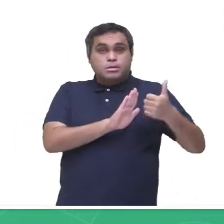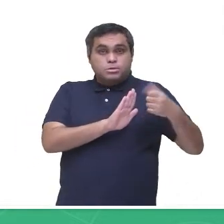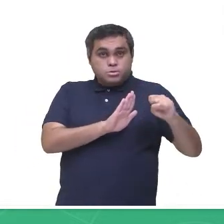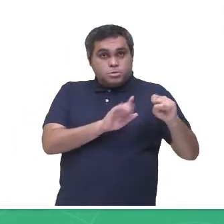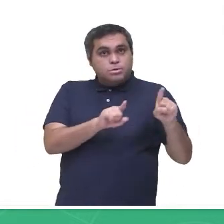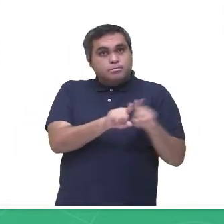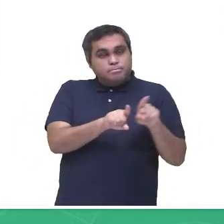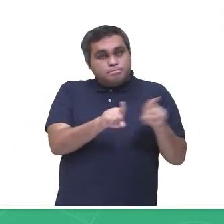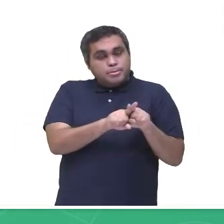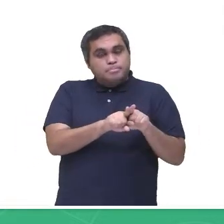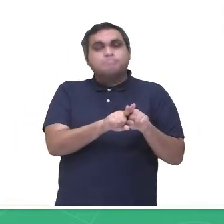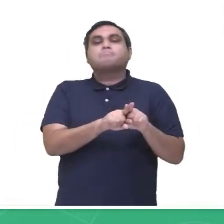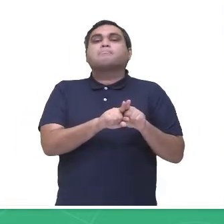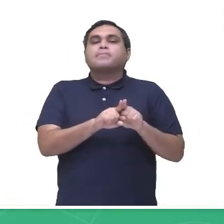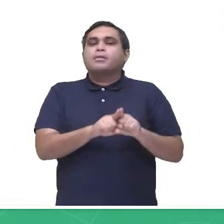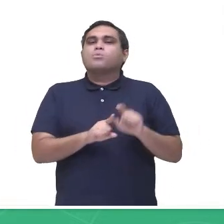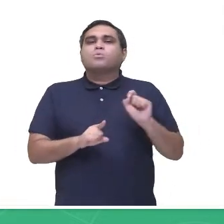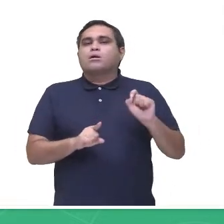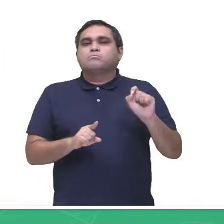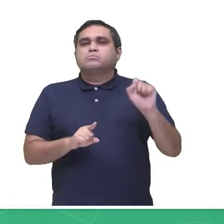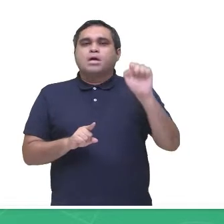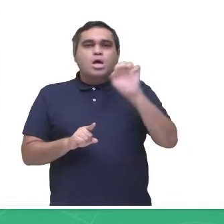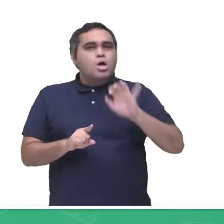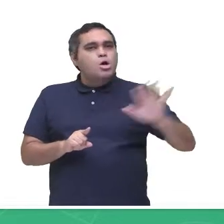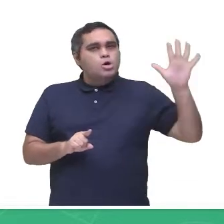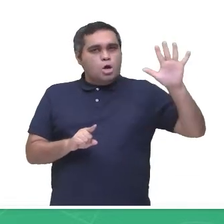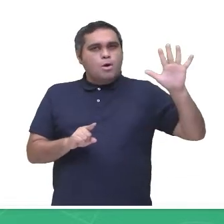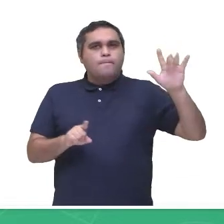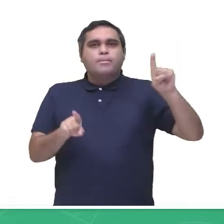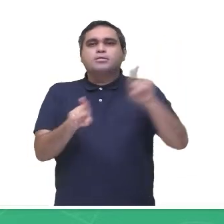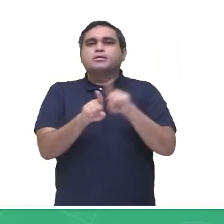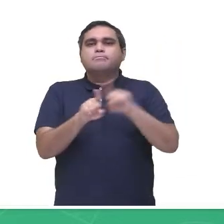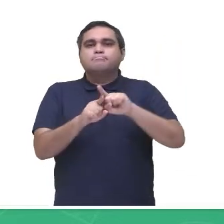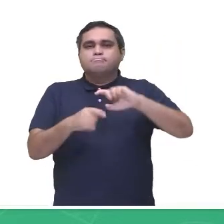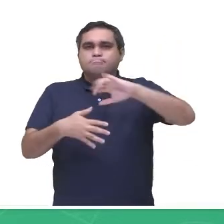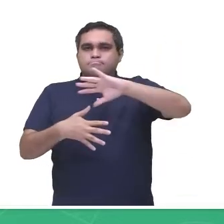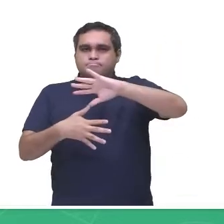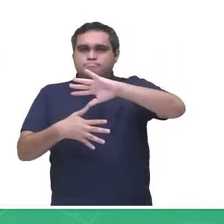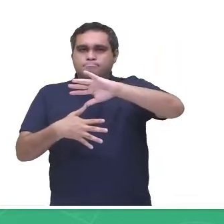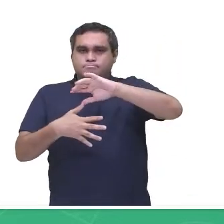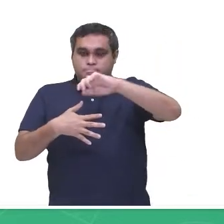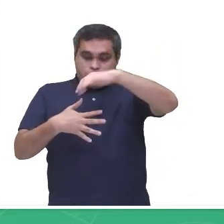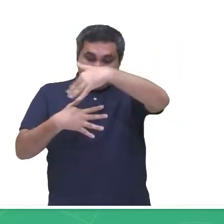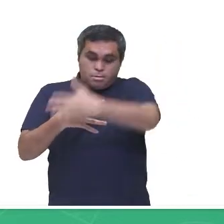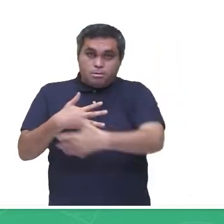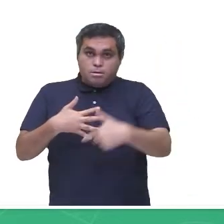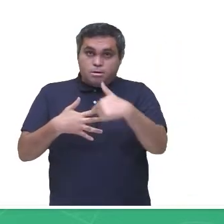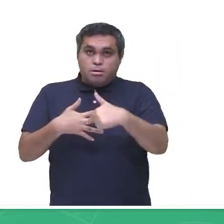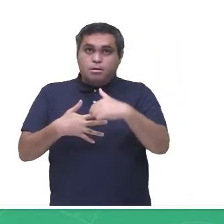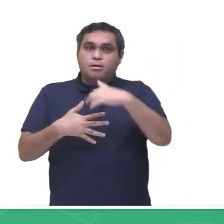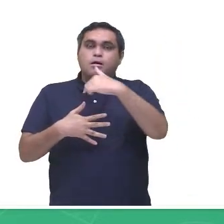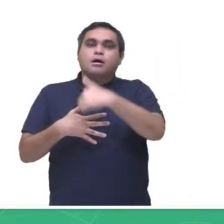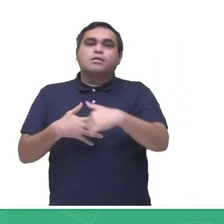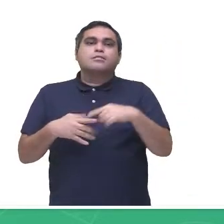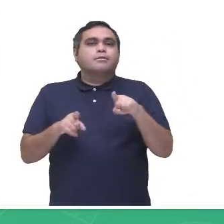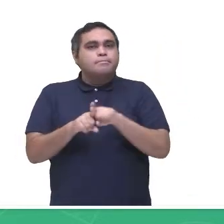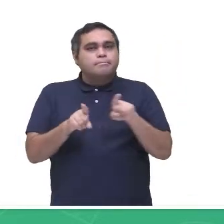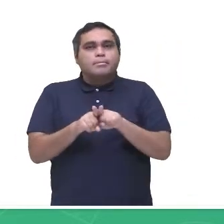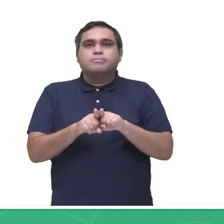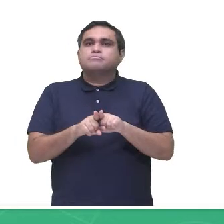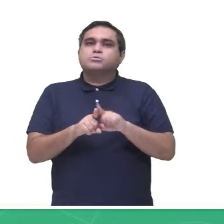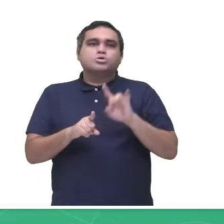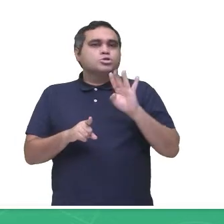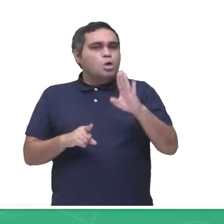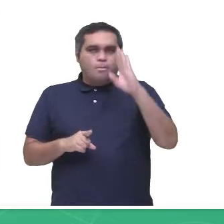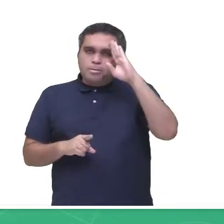abrangeu quase toda a Europa e América Latina. Estes são, porém, seus limites máximos. O